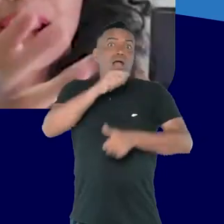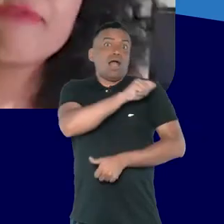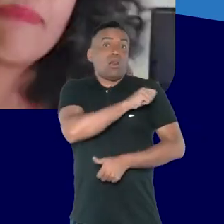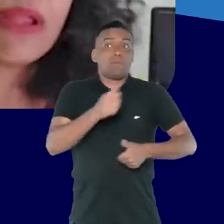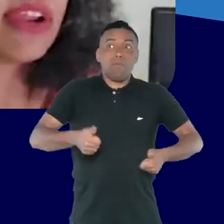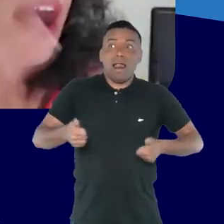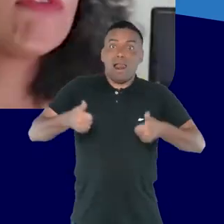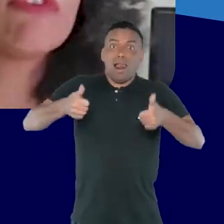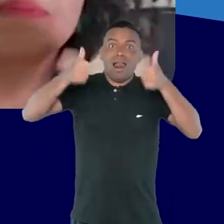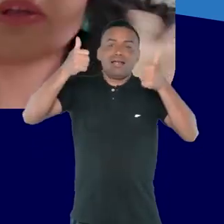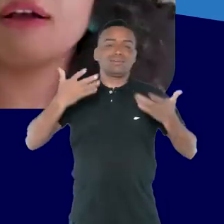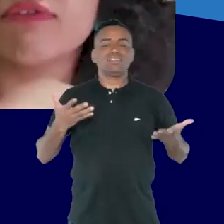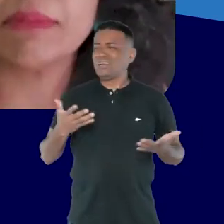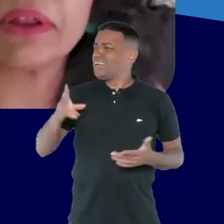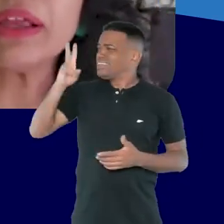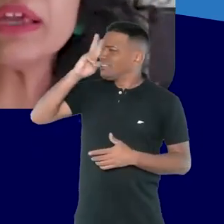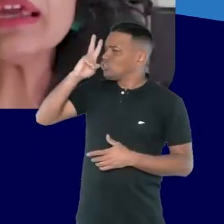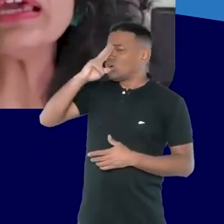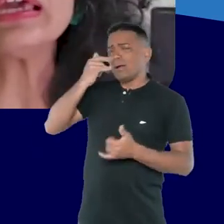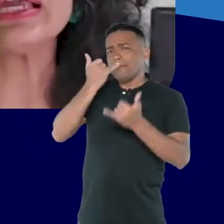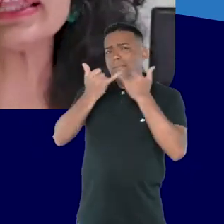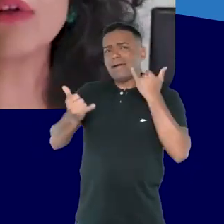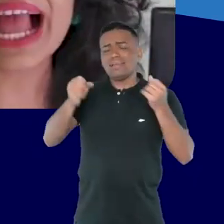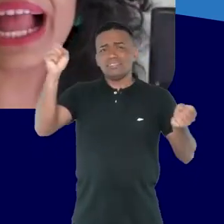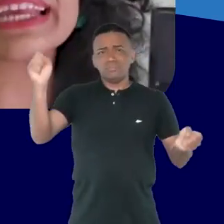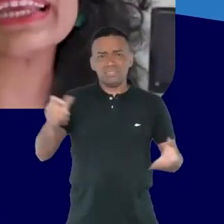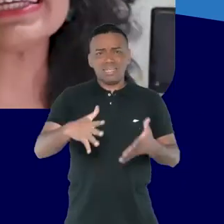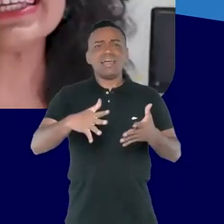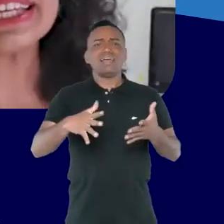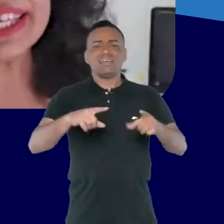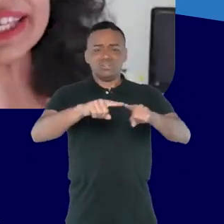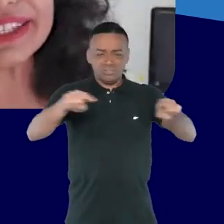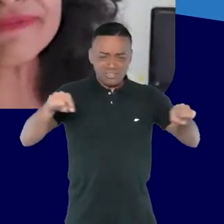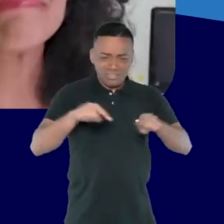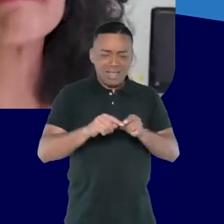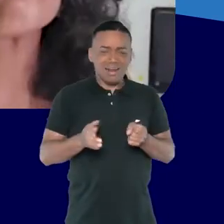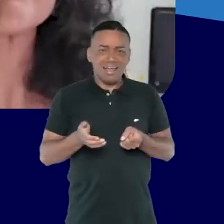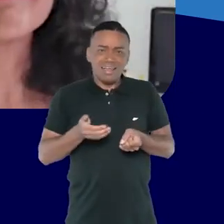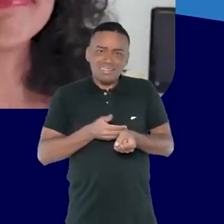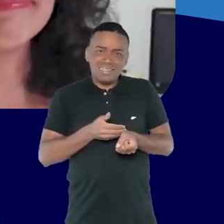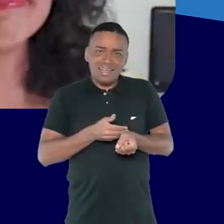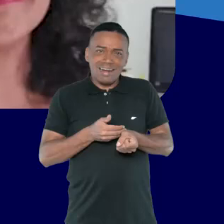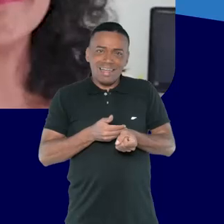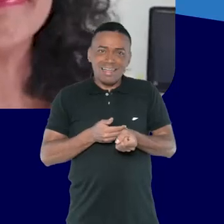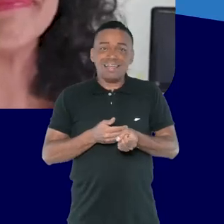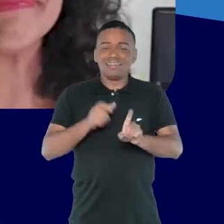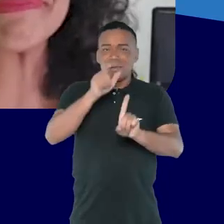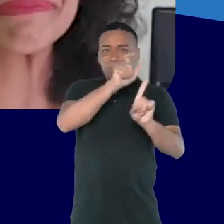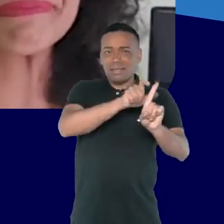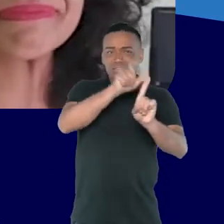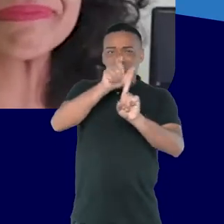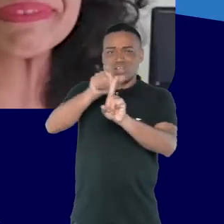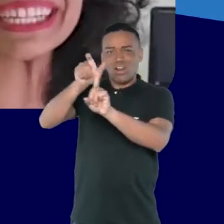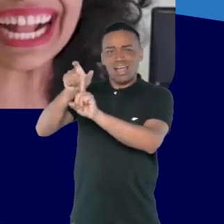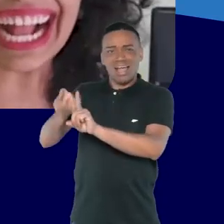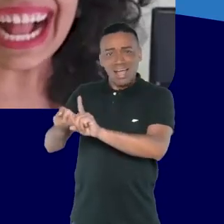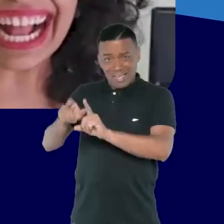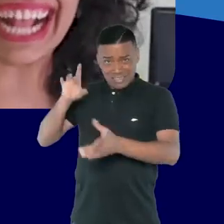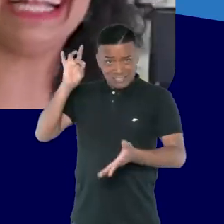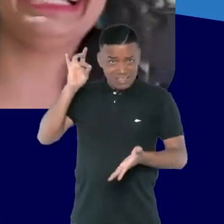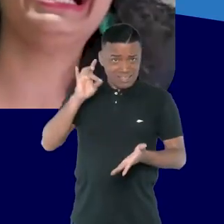falaram que, cara, foi a melhor aula. Então, daí... Essa história tá parecendo com o Mistério da Sala Secreta, né?